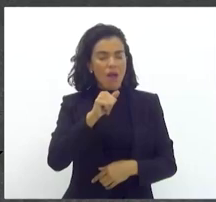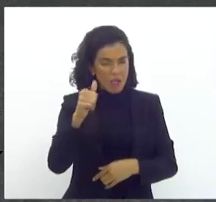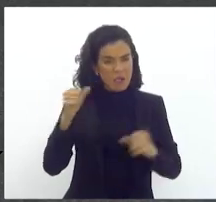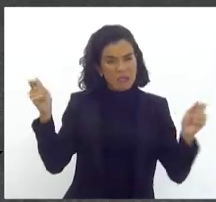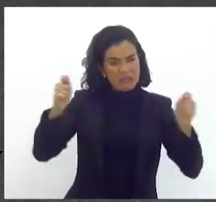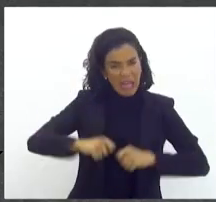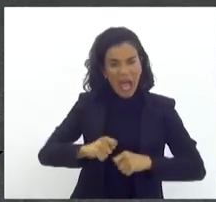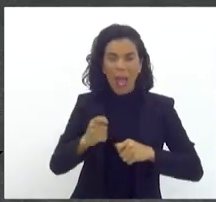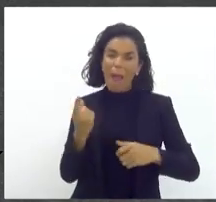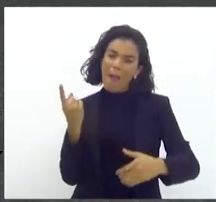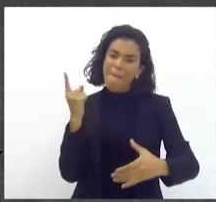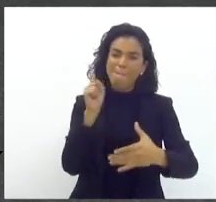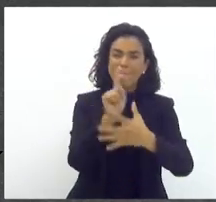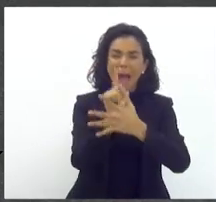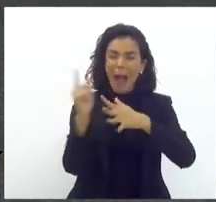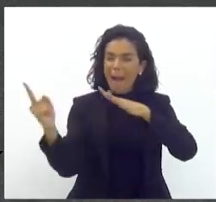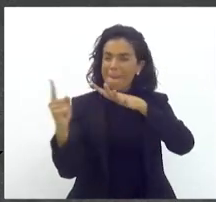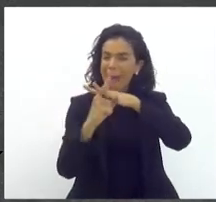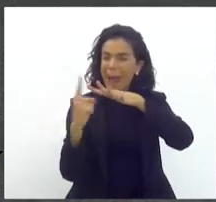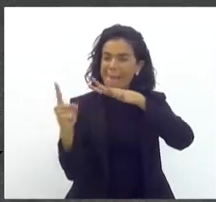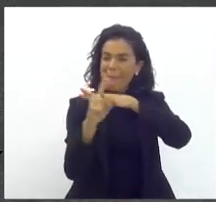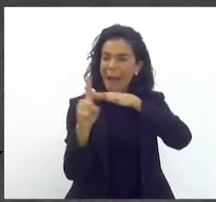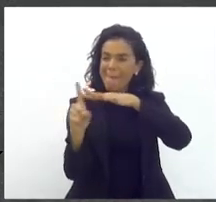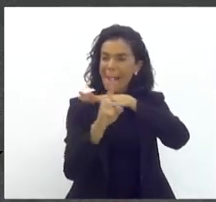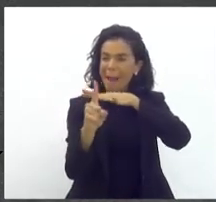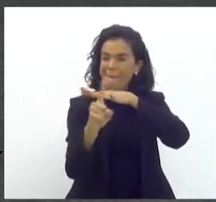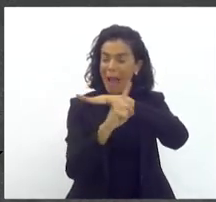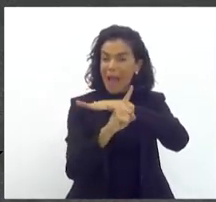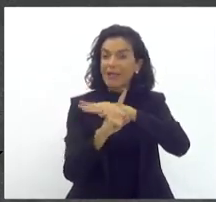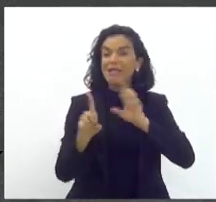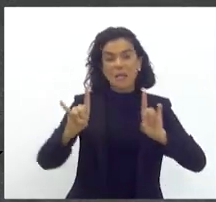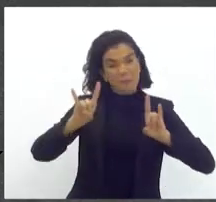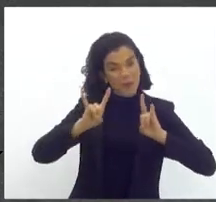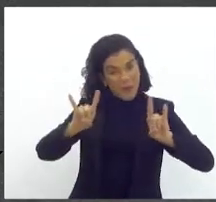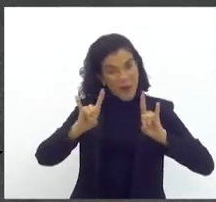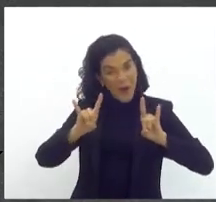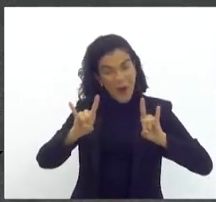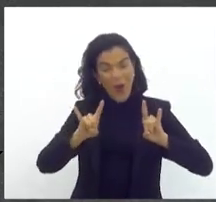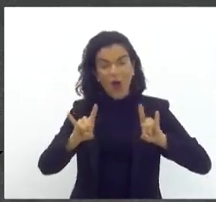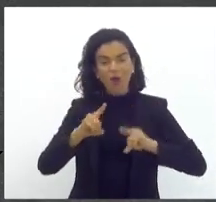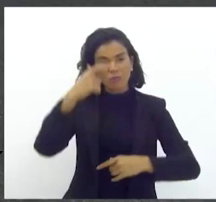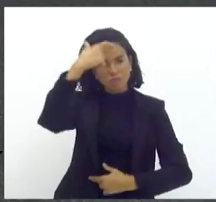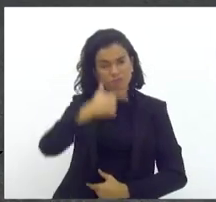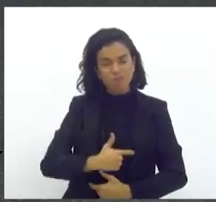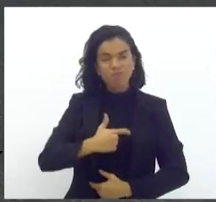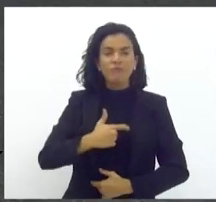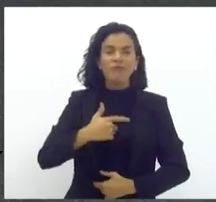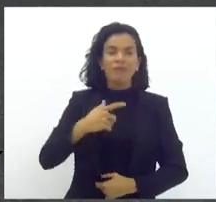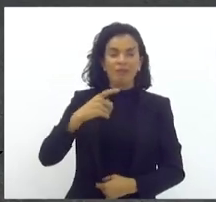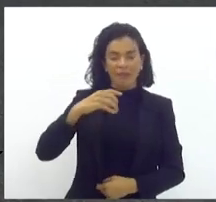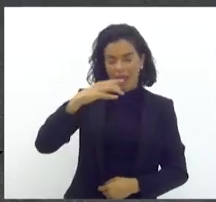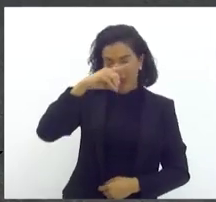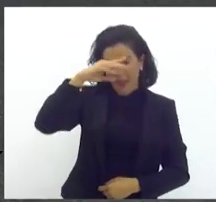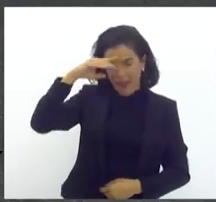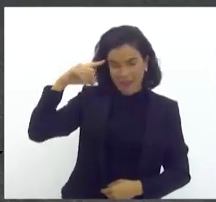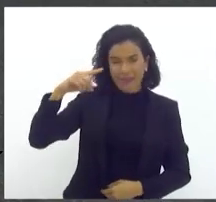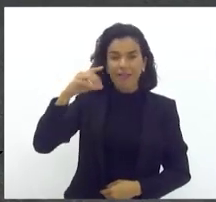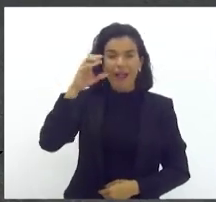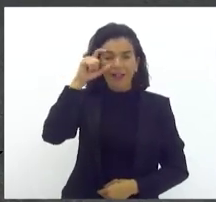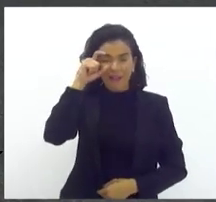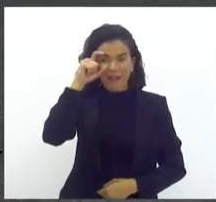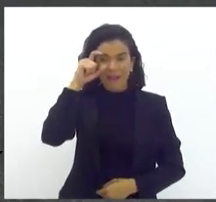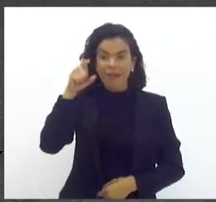podiam se inserir em todos os gêneros musicais inclusive no Rock and Roll a postura da Rita Lee a postura